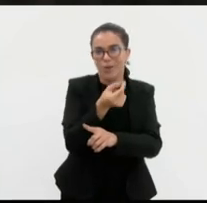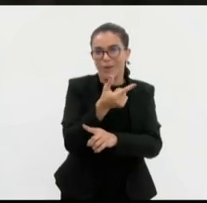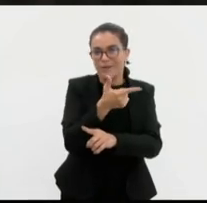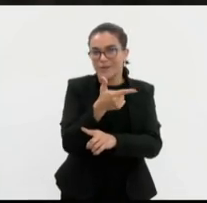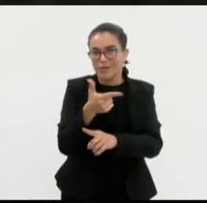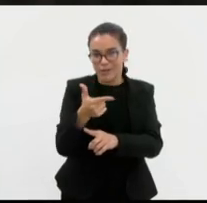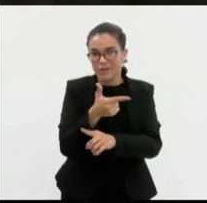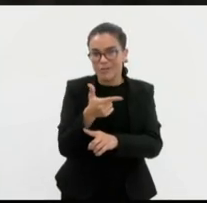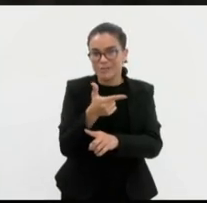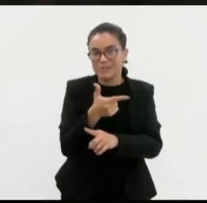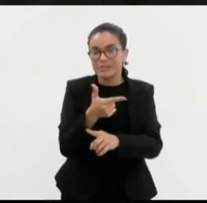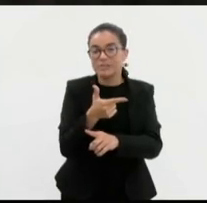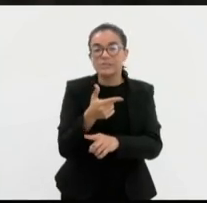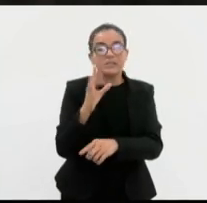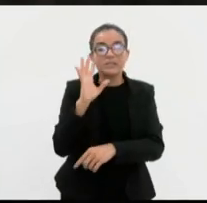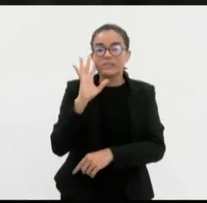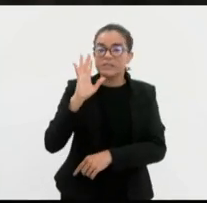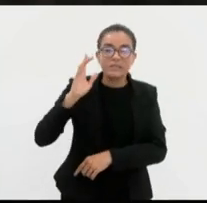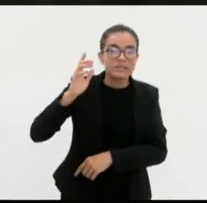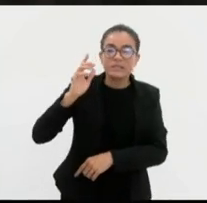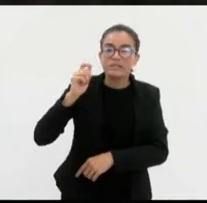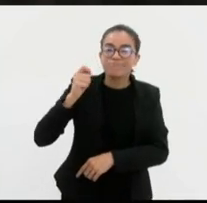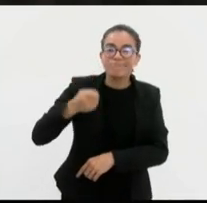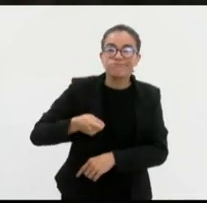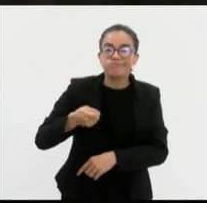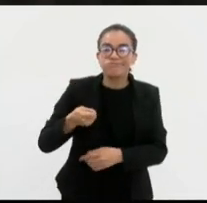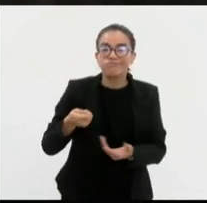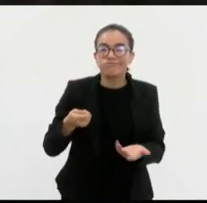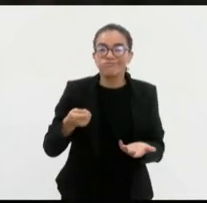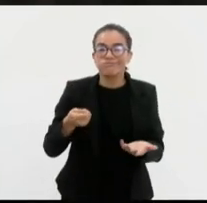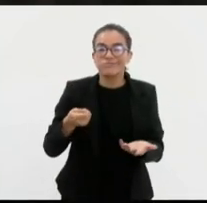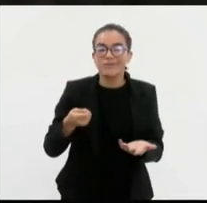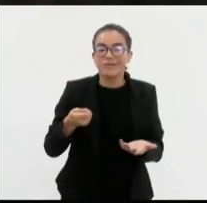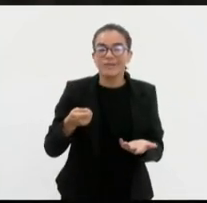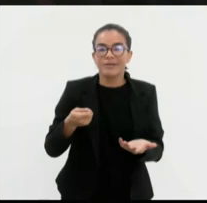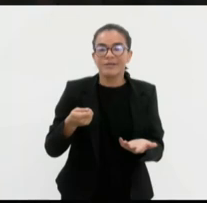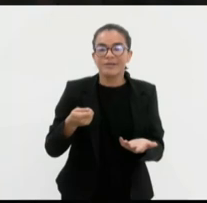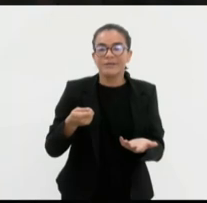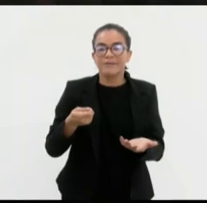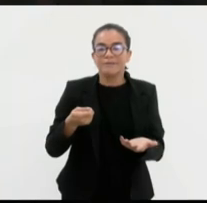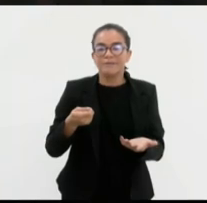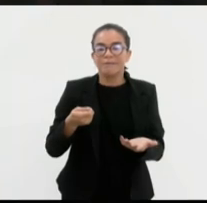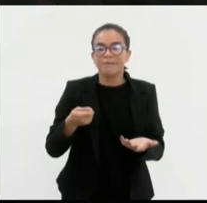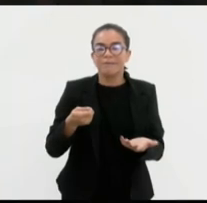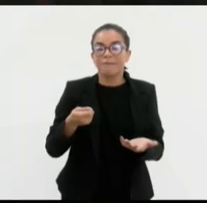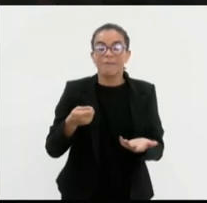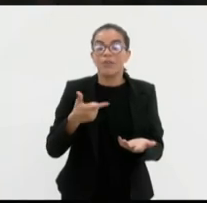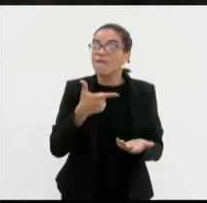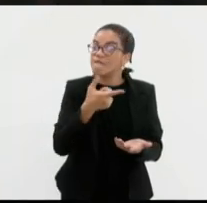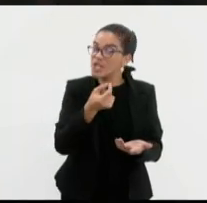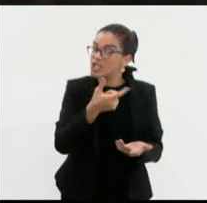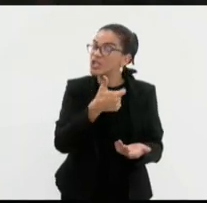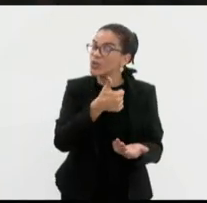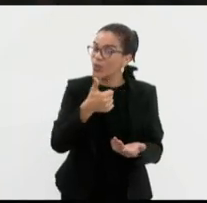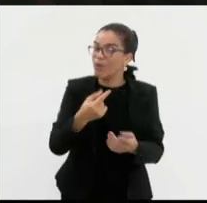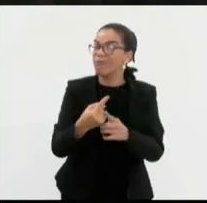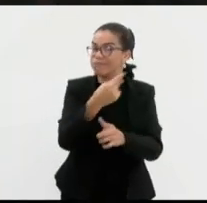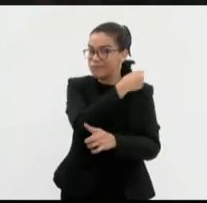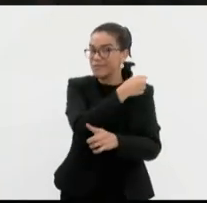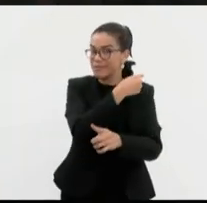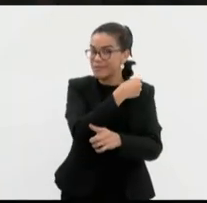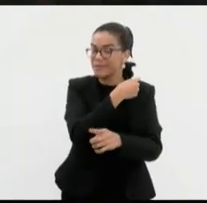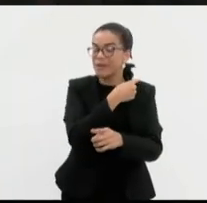22 ele decidiu ele decidiu de 22 Não de 21